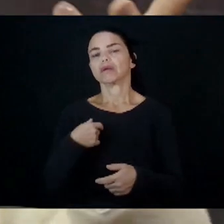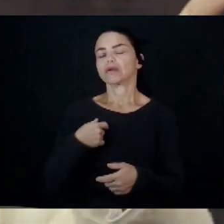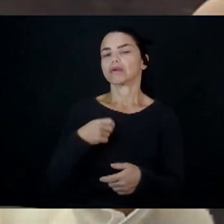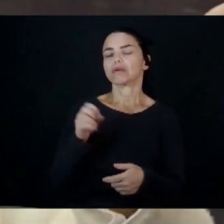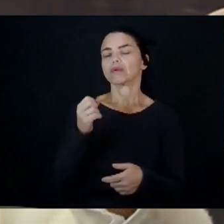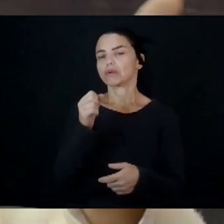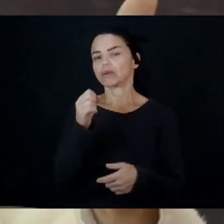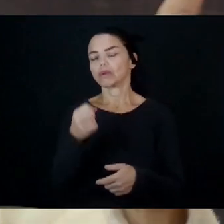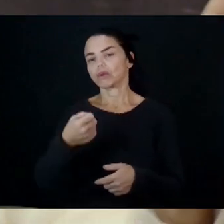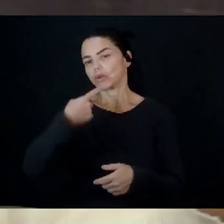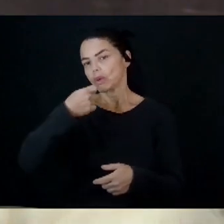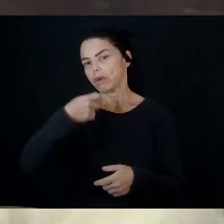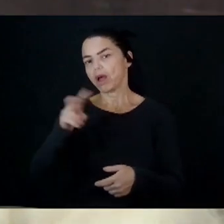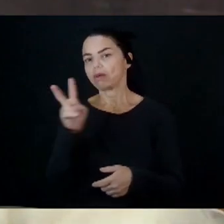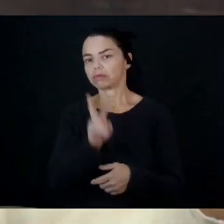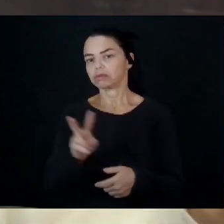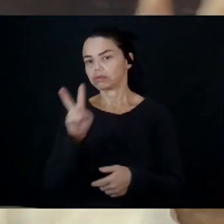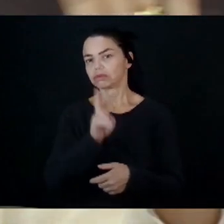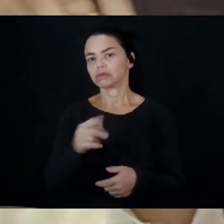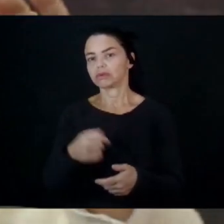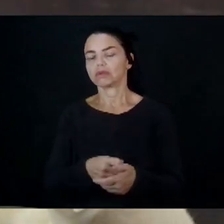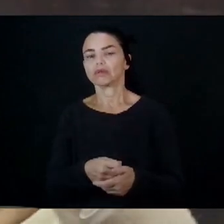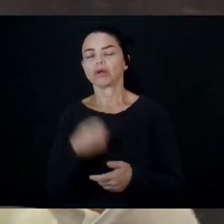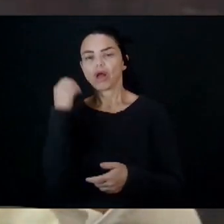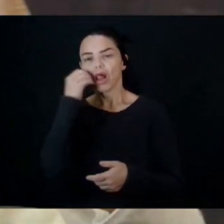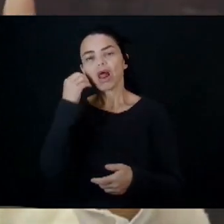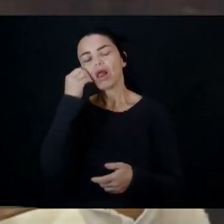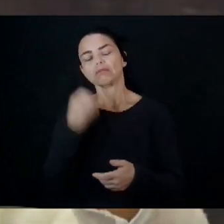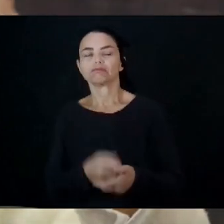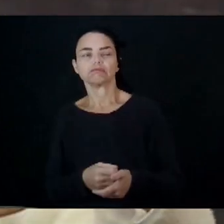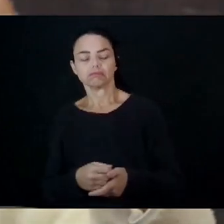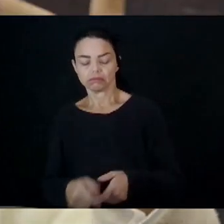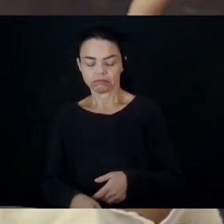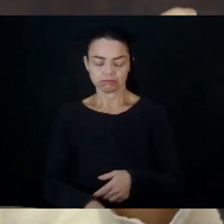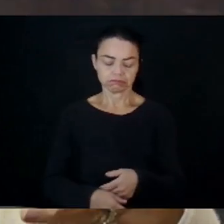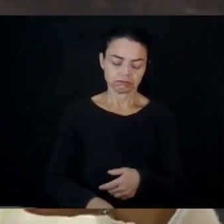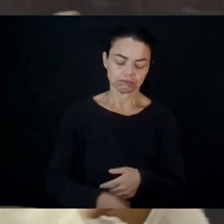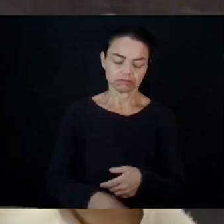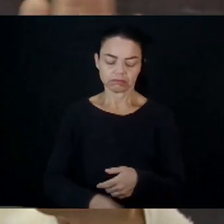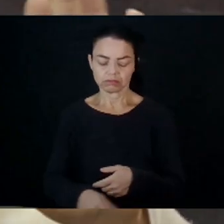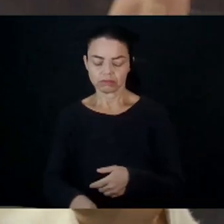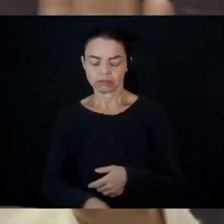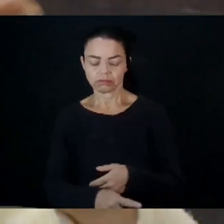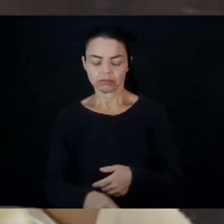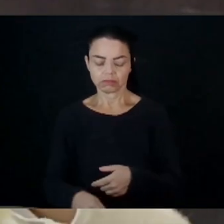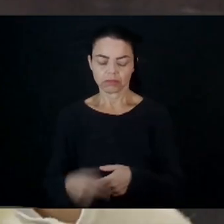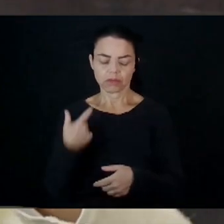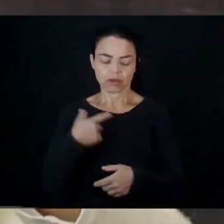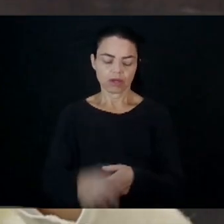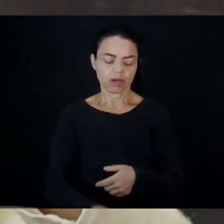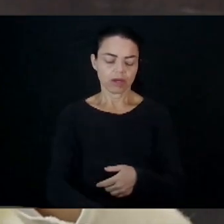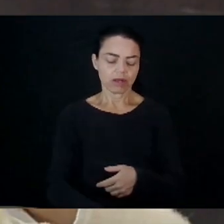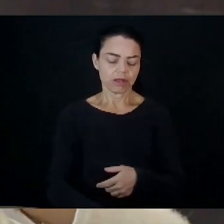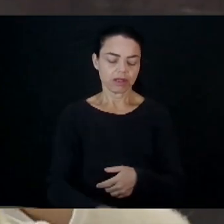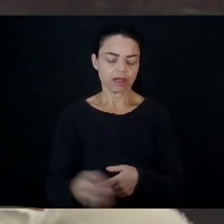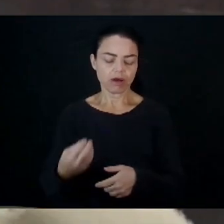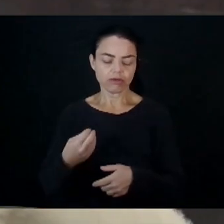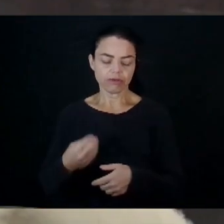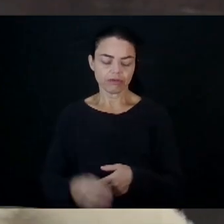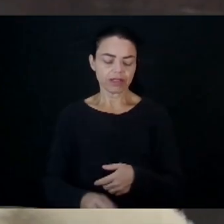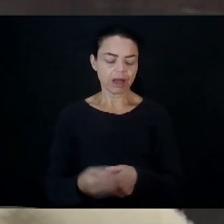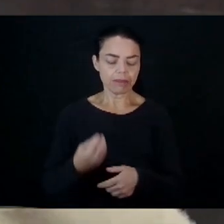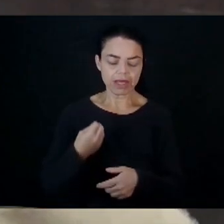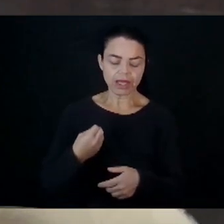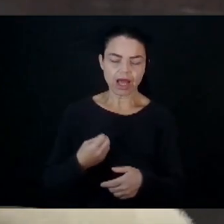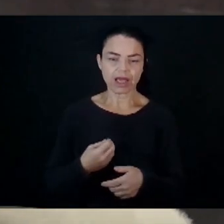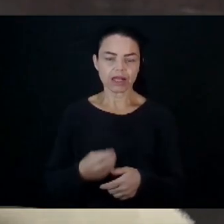assim, são experimentos, né? Não existe uma comprovação para que isso seja de